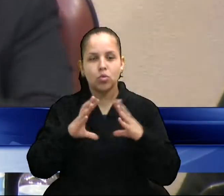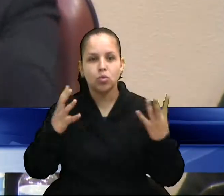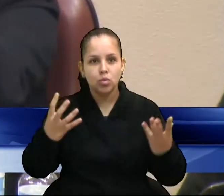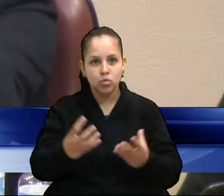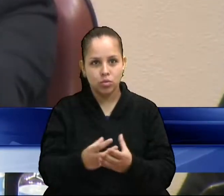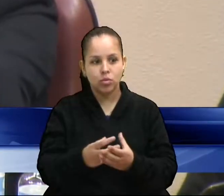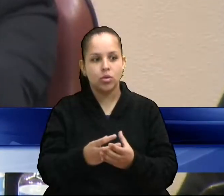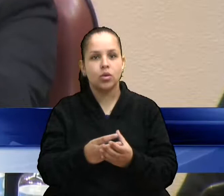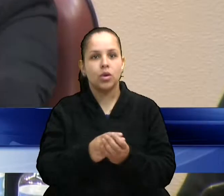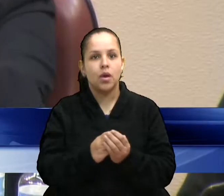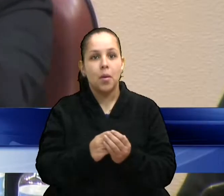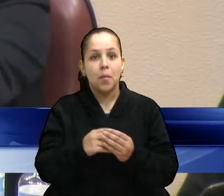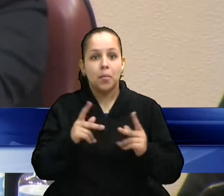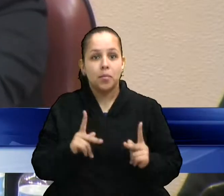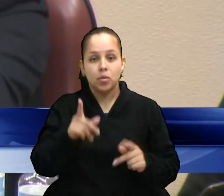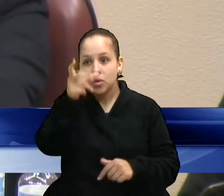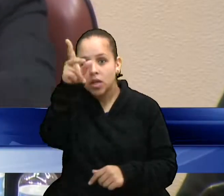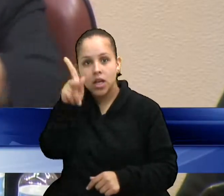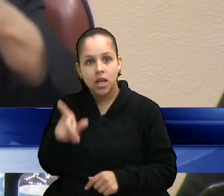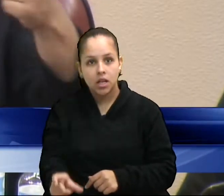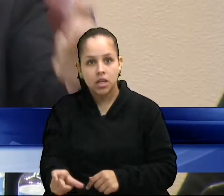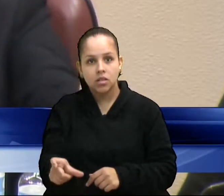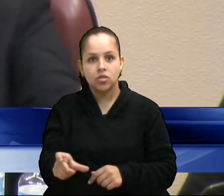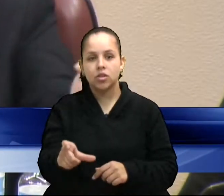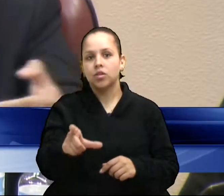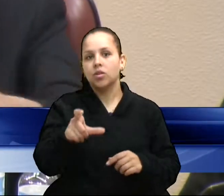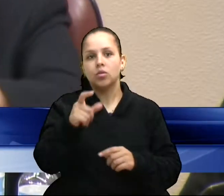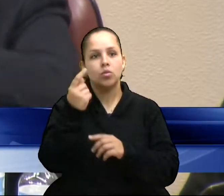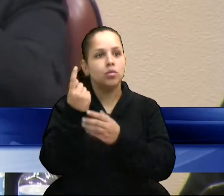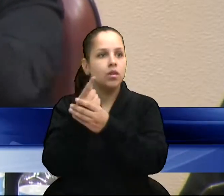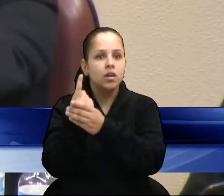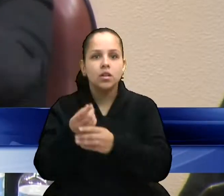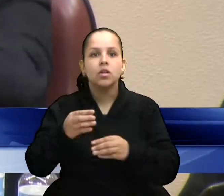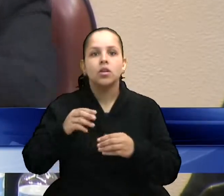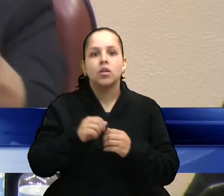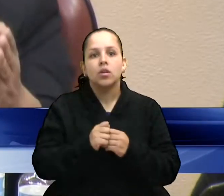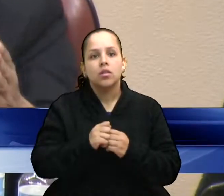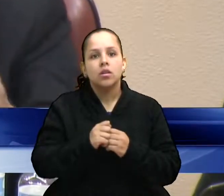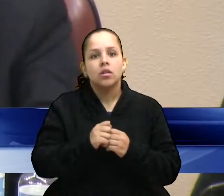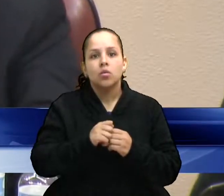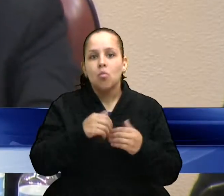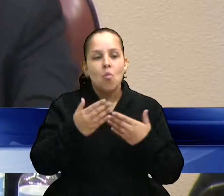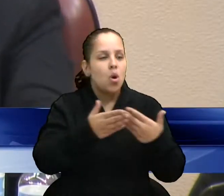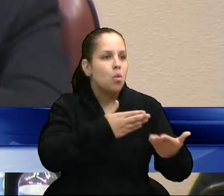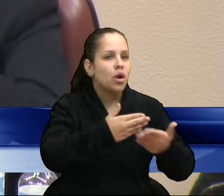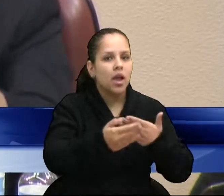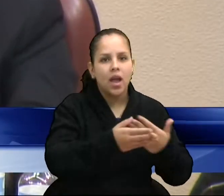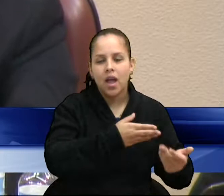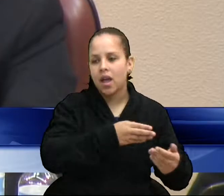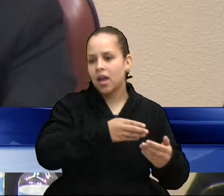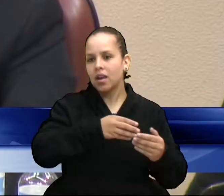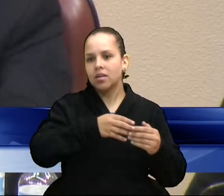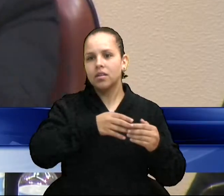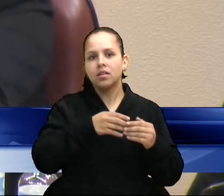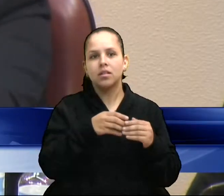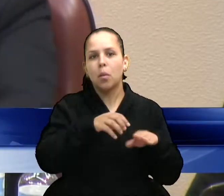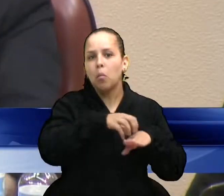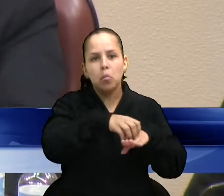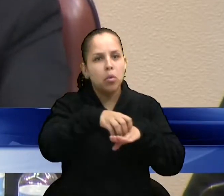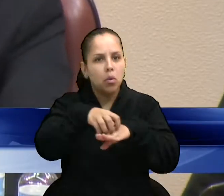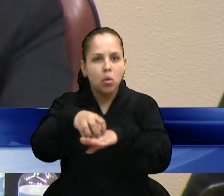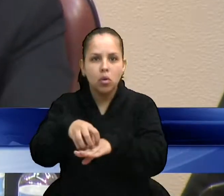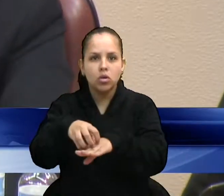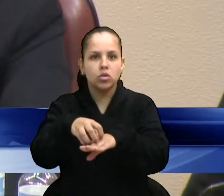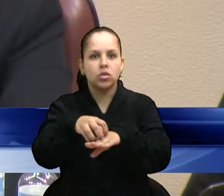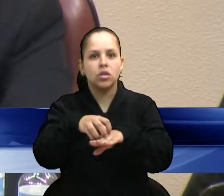é o cliente, seja do táxi, seja do Uber, seja de qualquer automóvel por aplicativo e também o